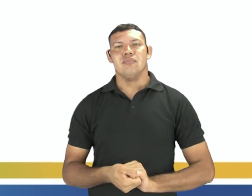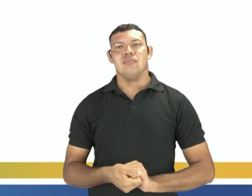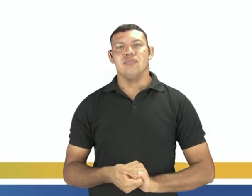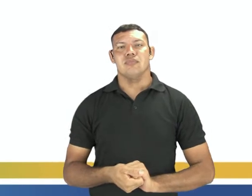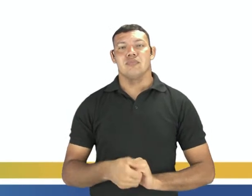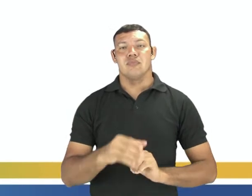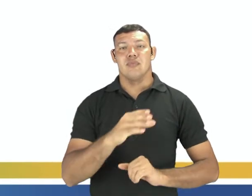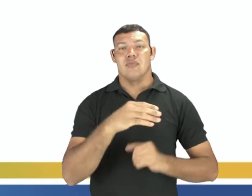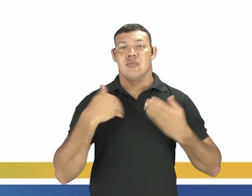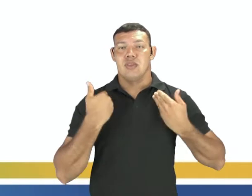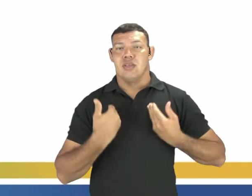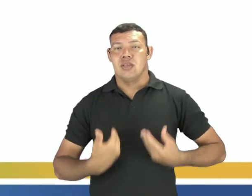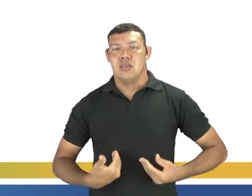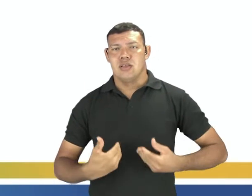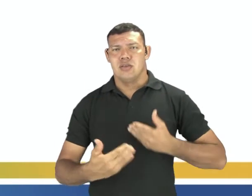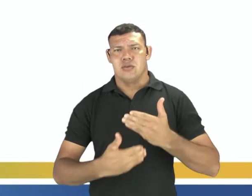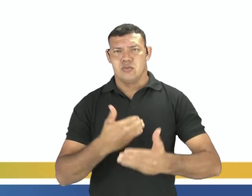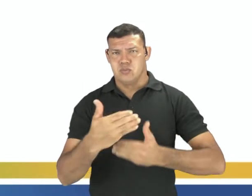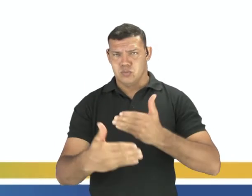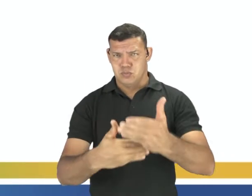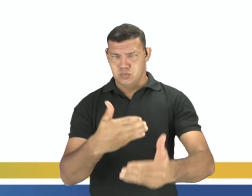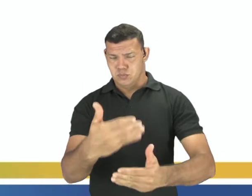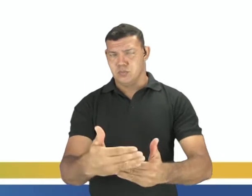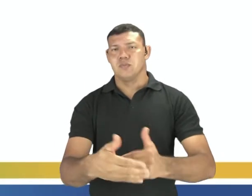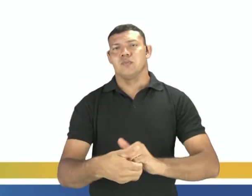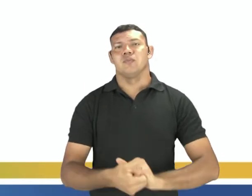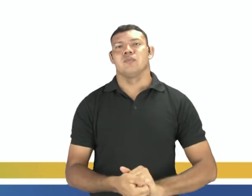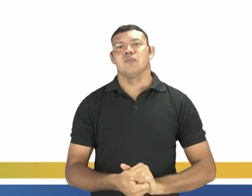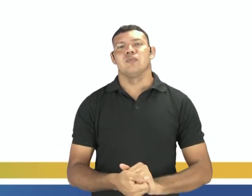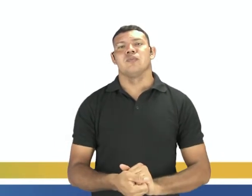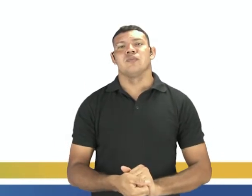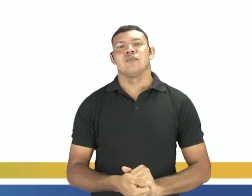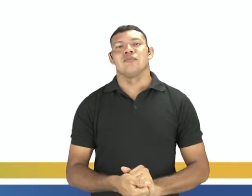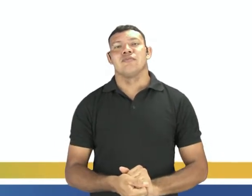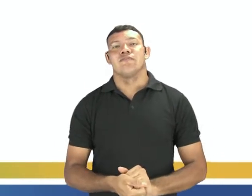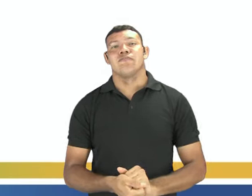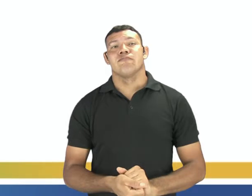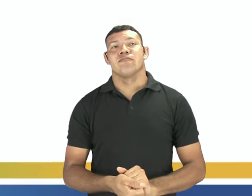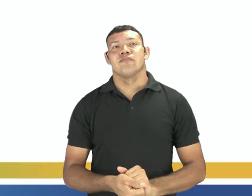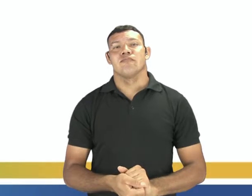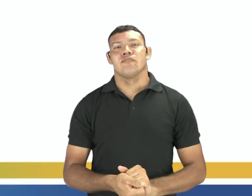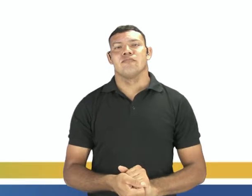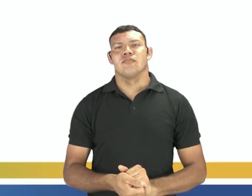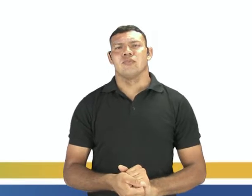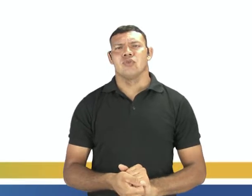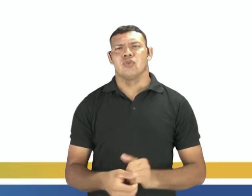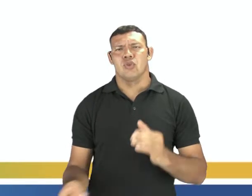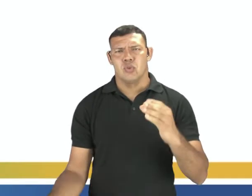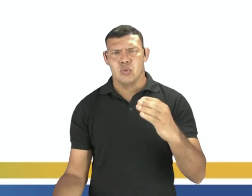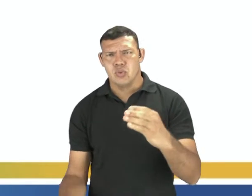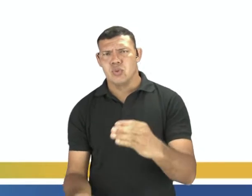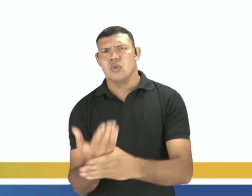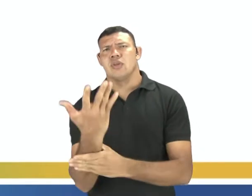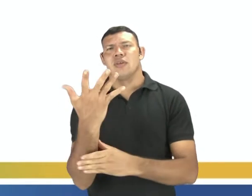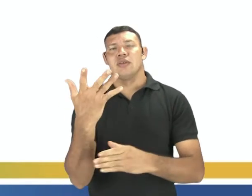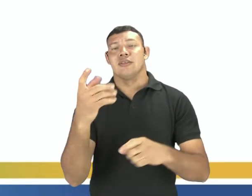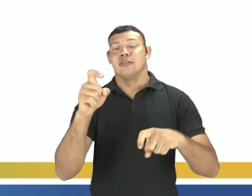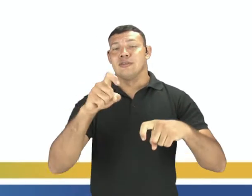Então, a puberdade precoce. A puberdade precoce é caracterizada pelo surgimento das